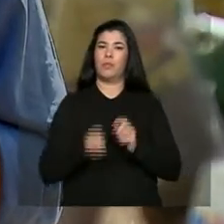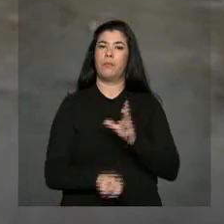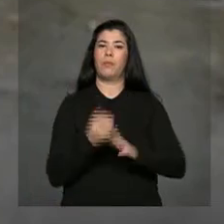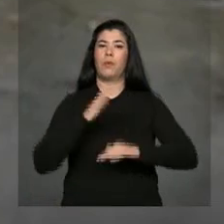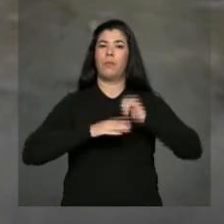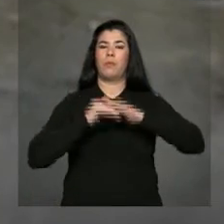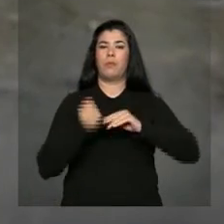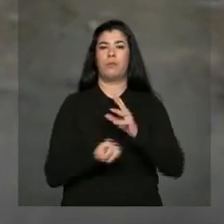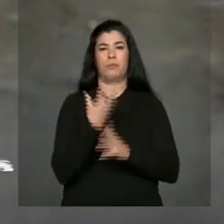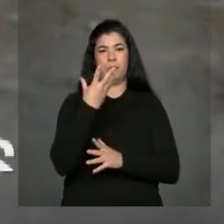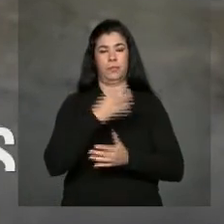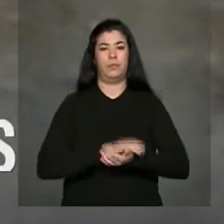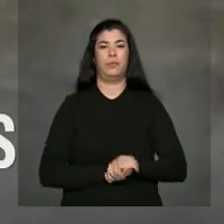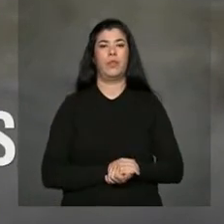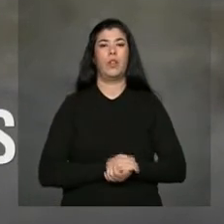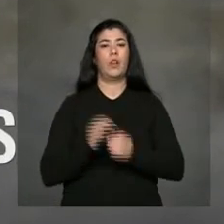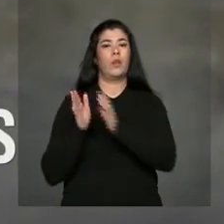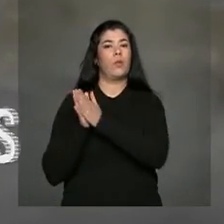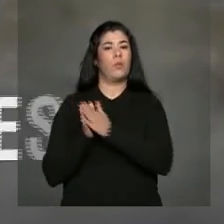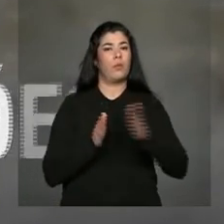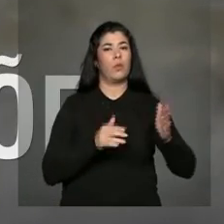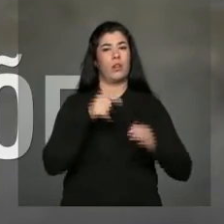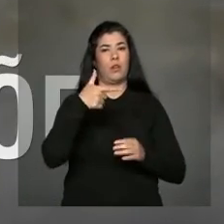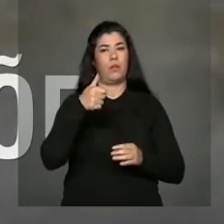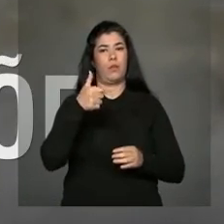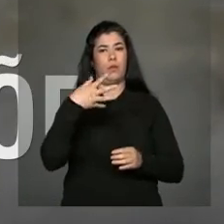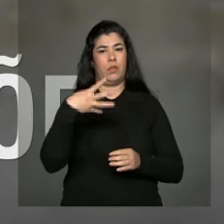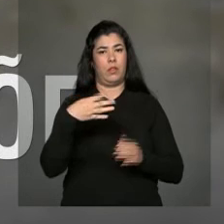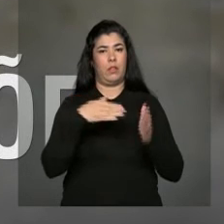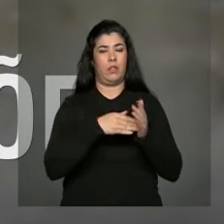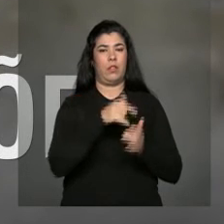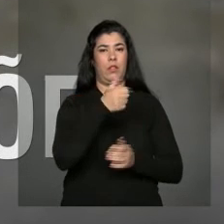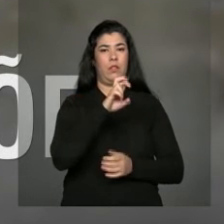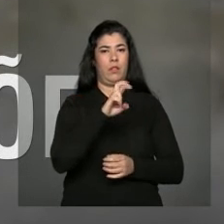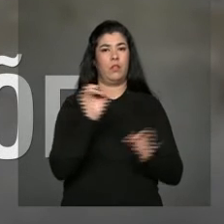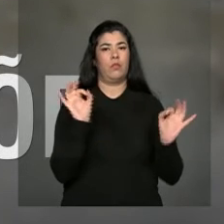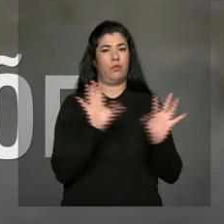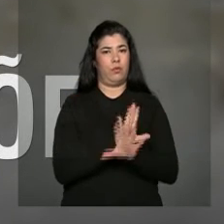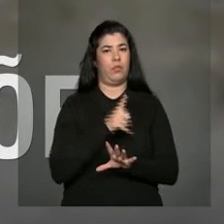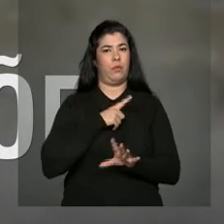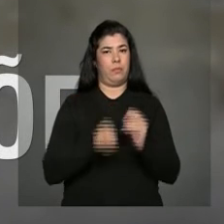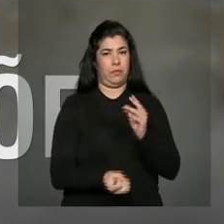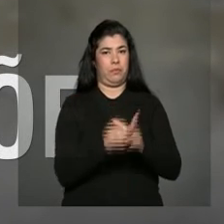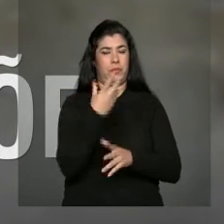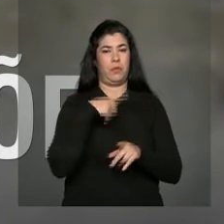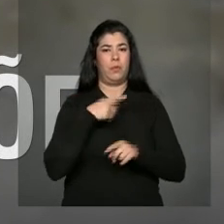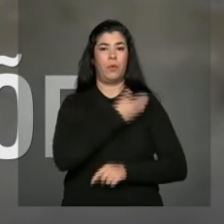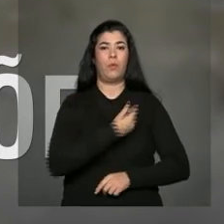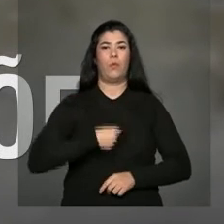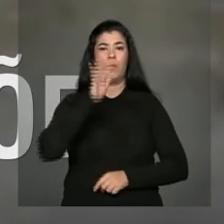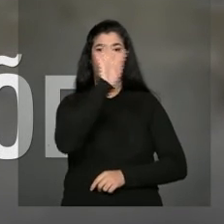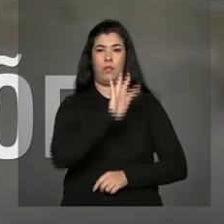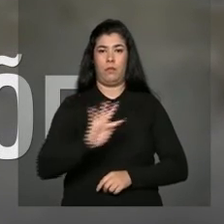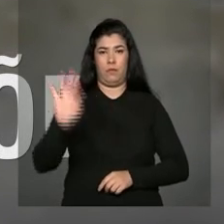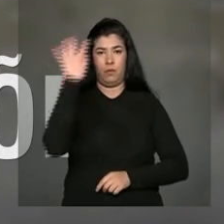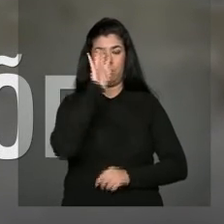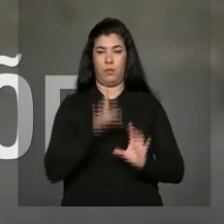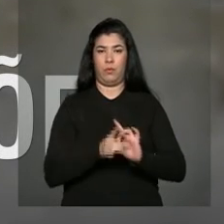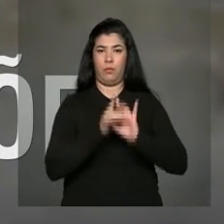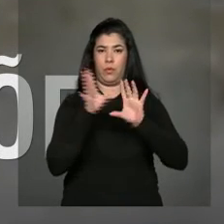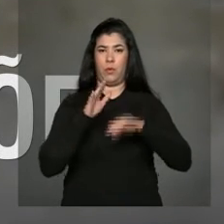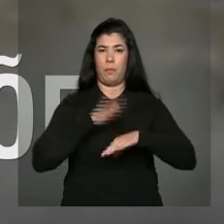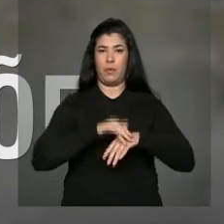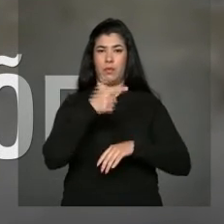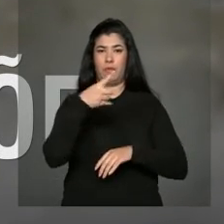campo. Na safra 2014-2015, que está terminando, o governo federal disponibilizou mais de 24 bilhões